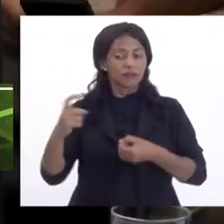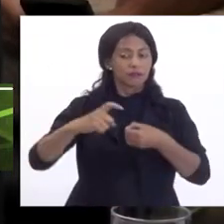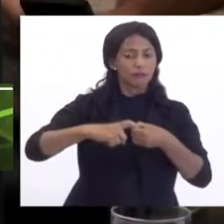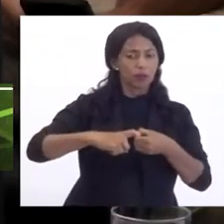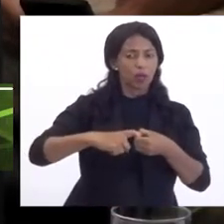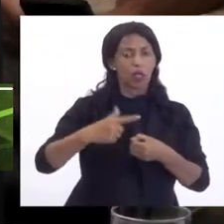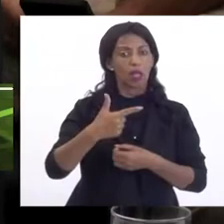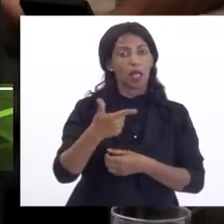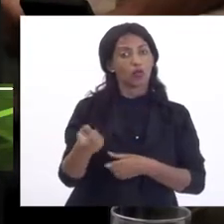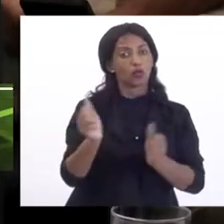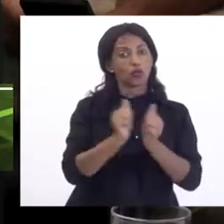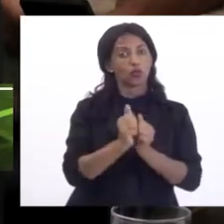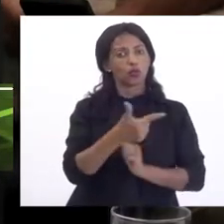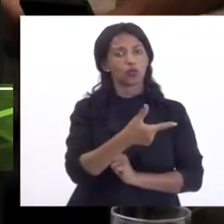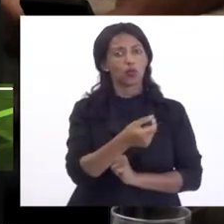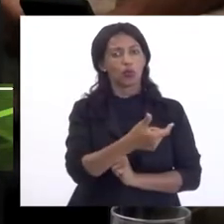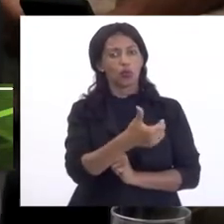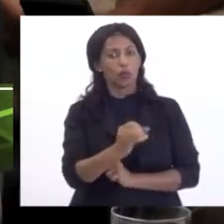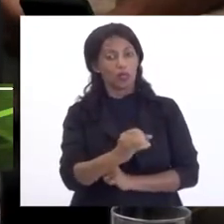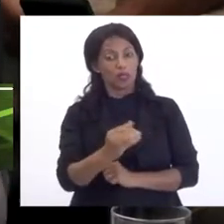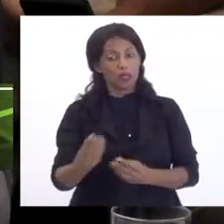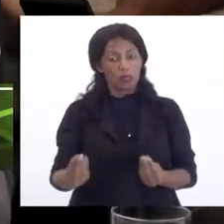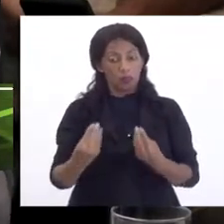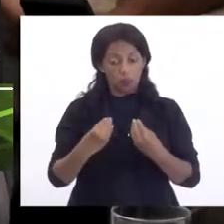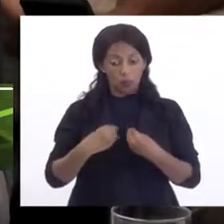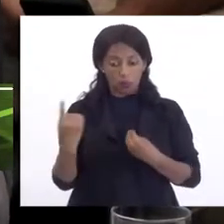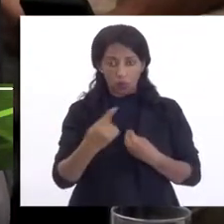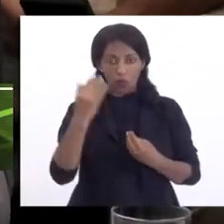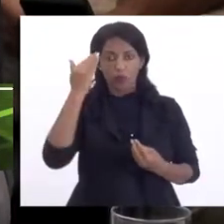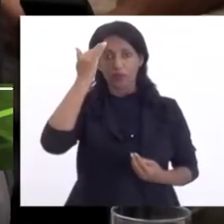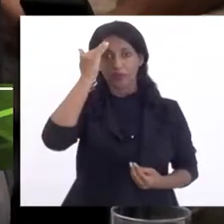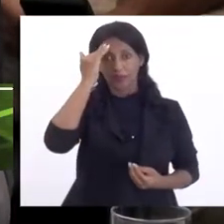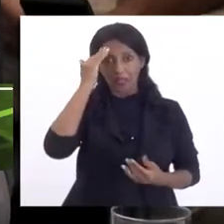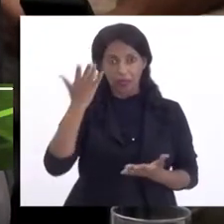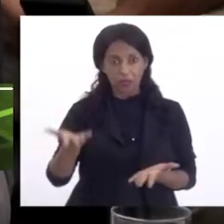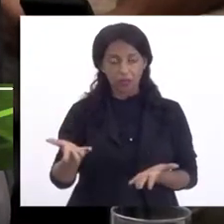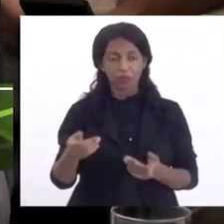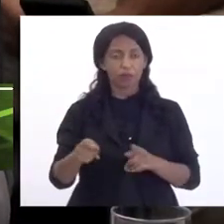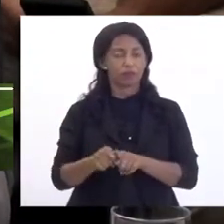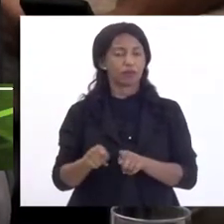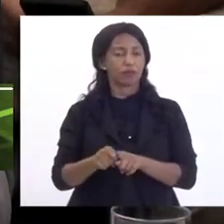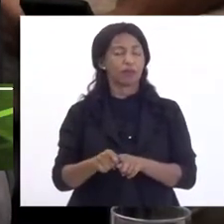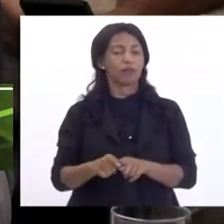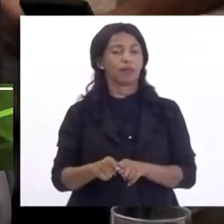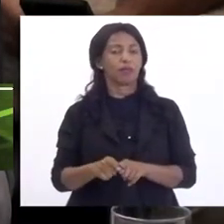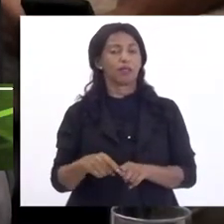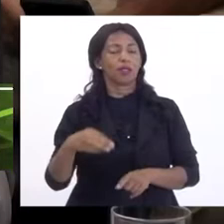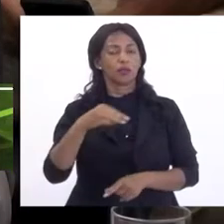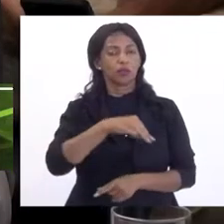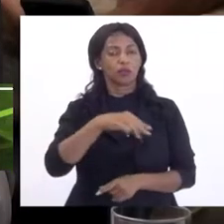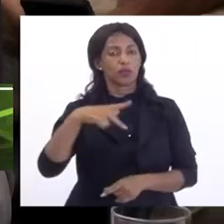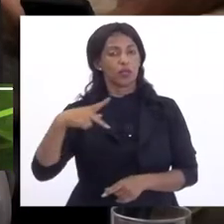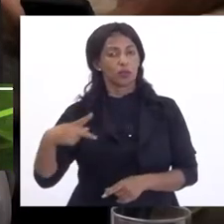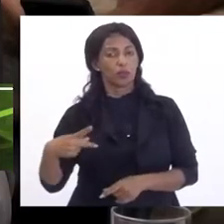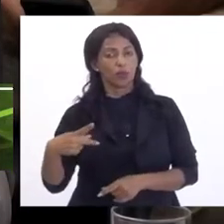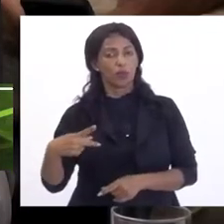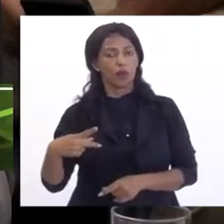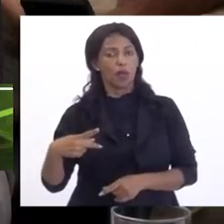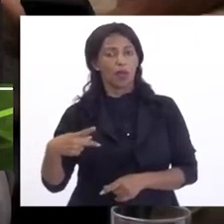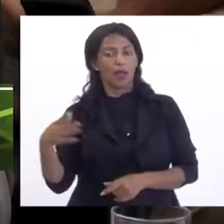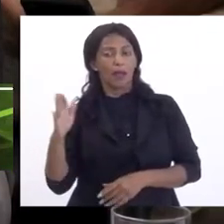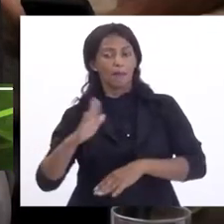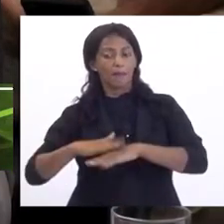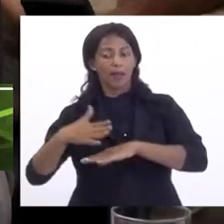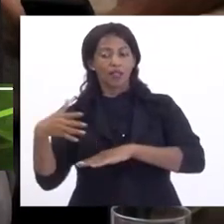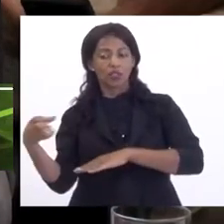de 2010. Então, a nosso juízo, é o entendimento, inclusive, também do Ministério Público, a norma mais recente que